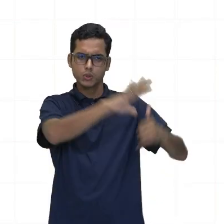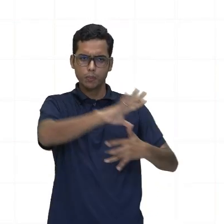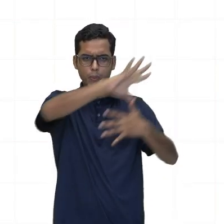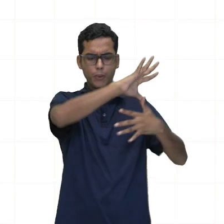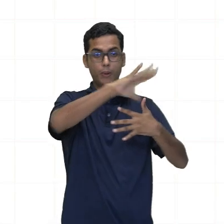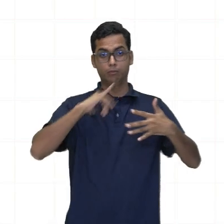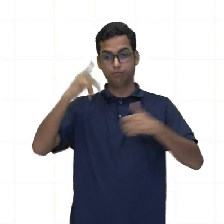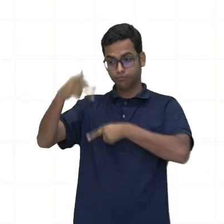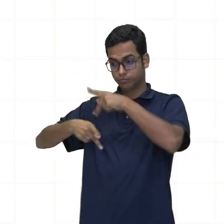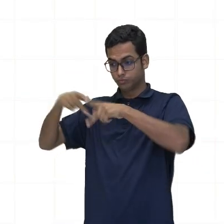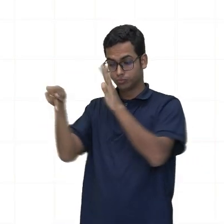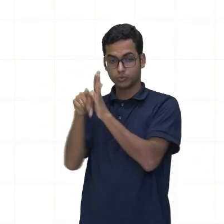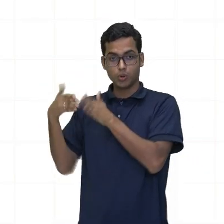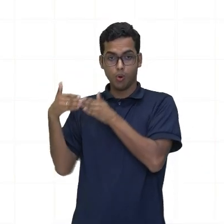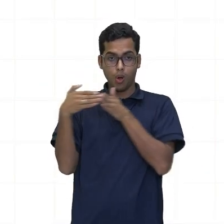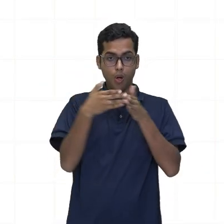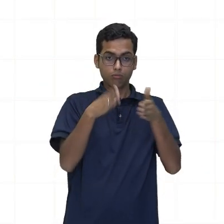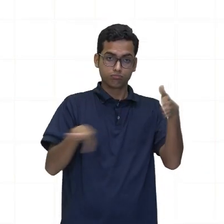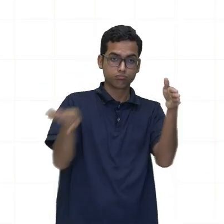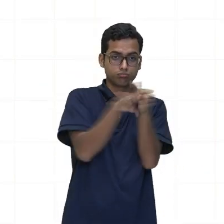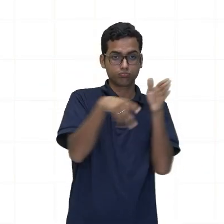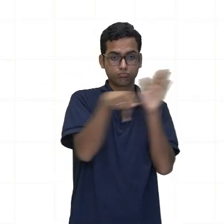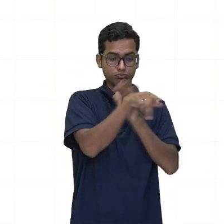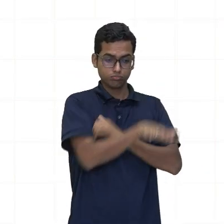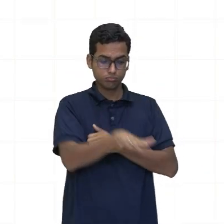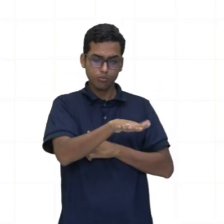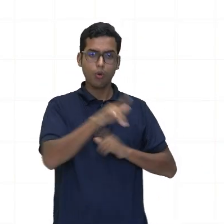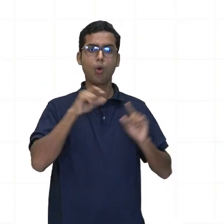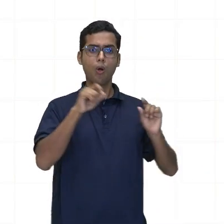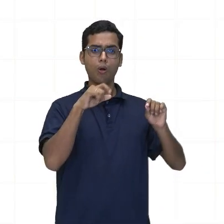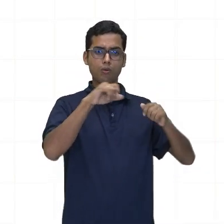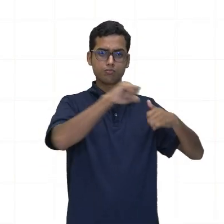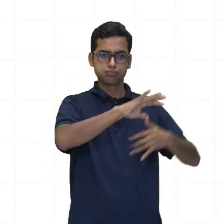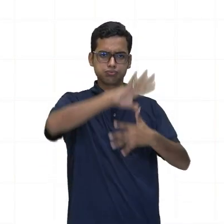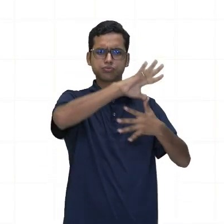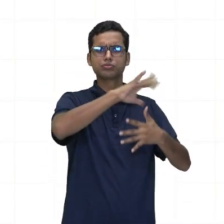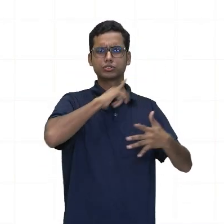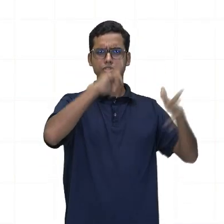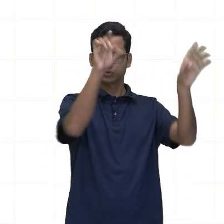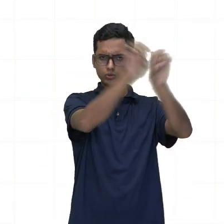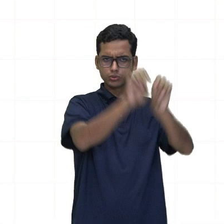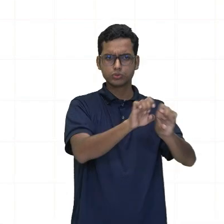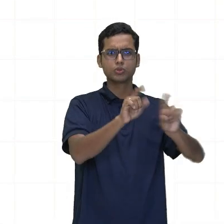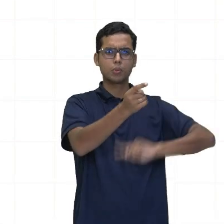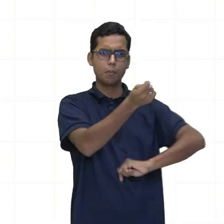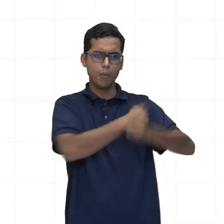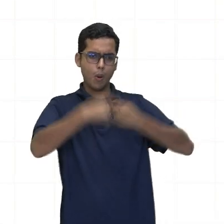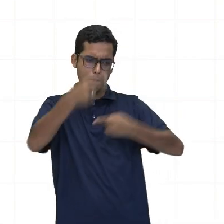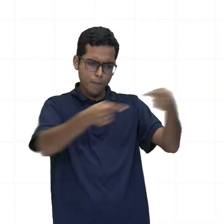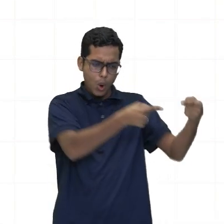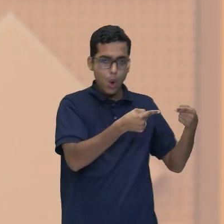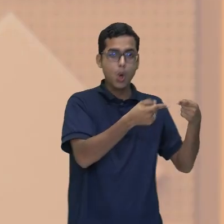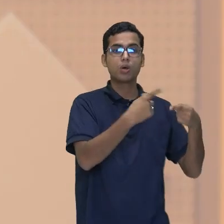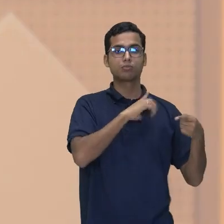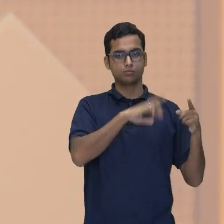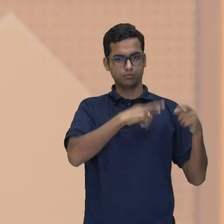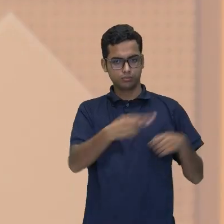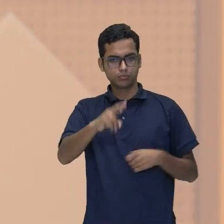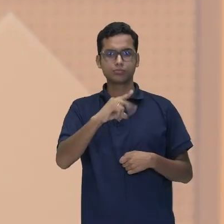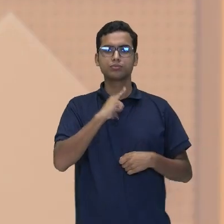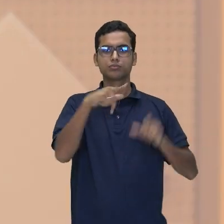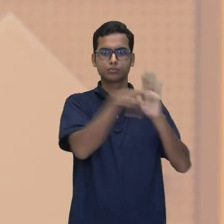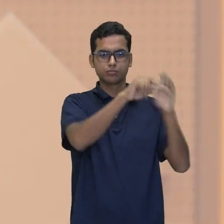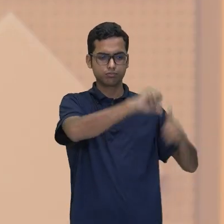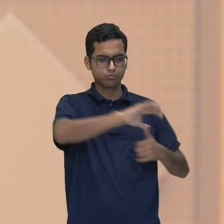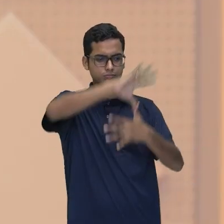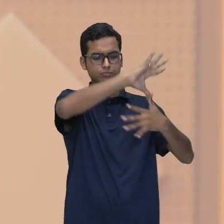à América, já havia uma estrutura política, social, econômica e religiosa nas sociedades